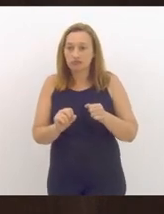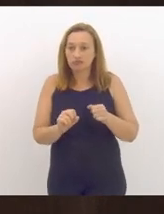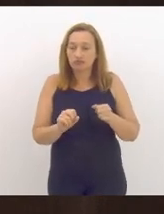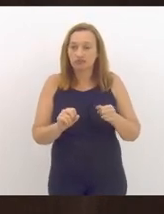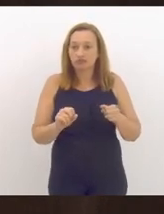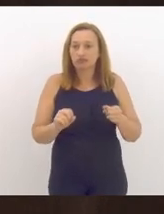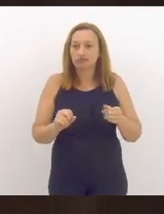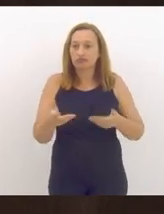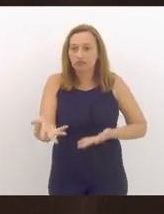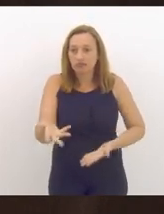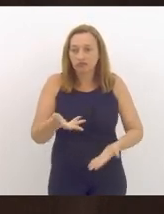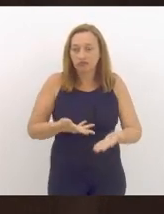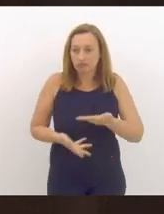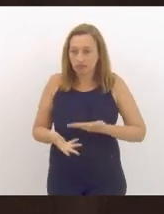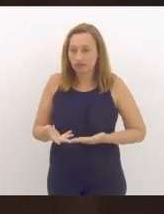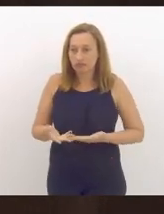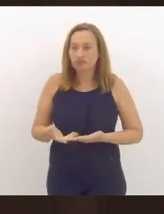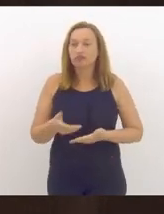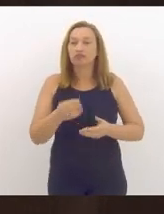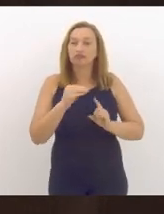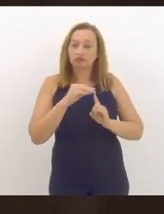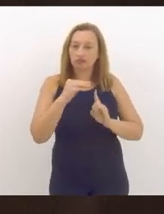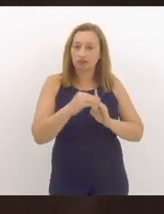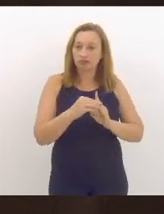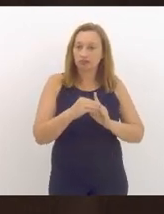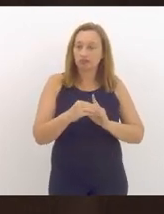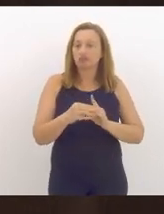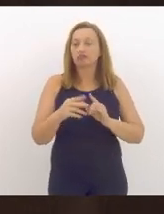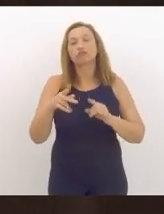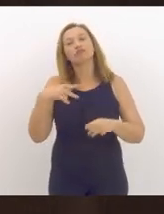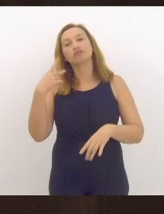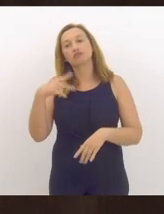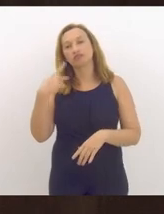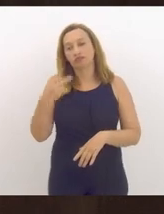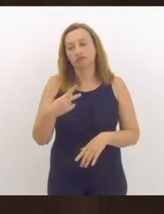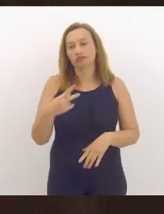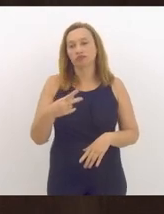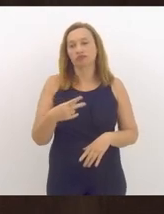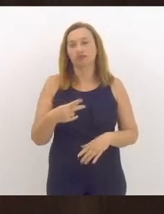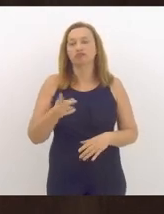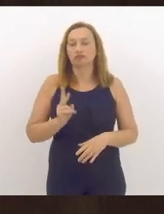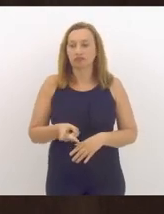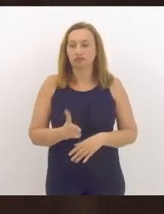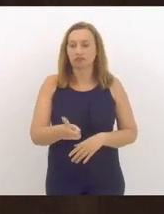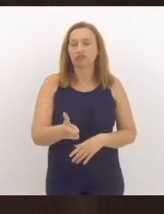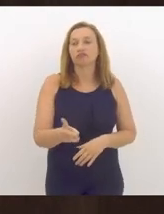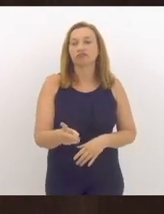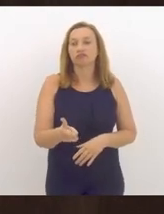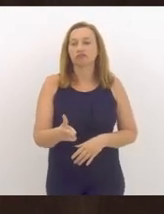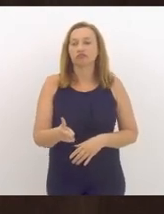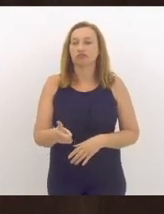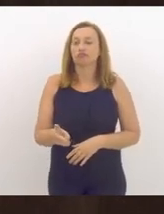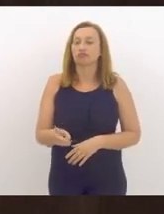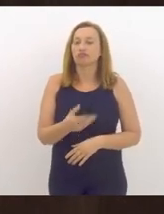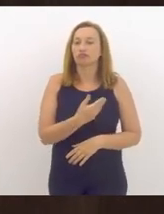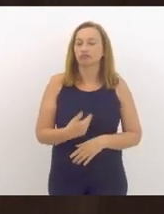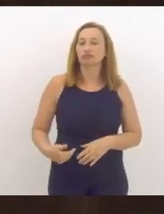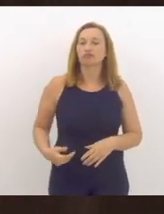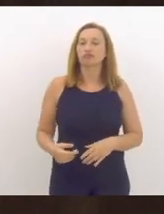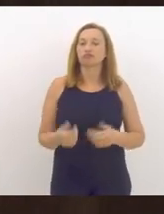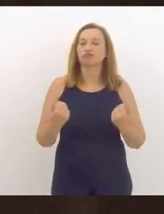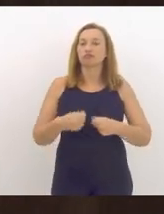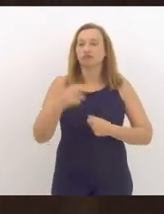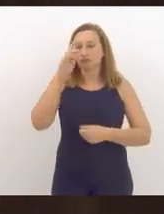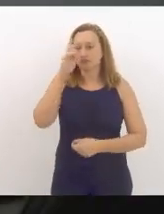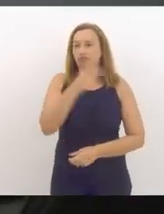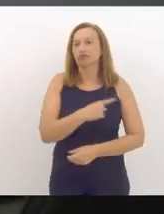tanta parceria com a Fiocruz numa política pública permanente. É isso que nós necessitamos. Muito obrigada,